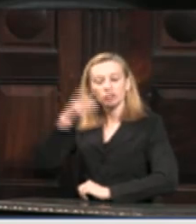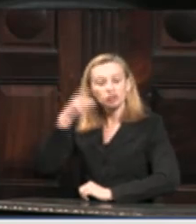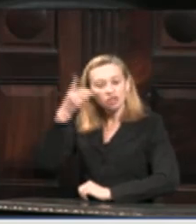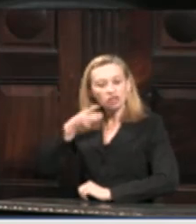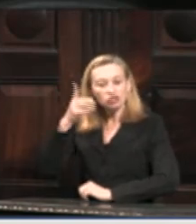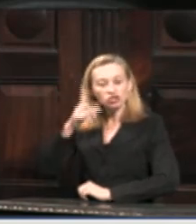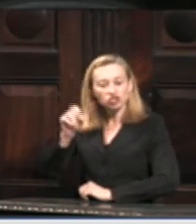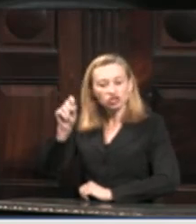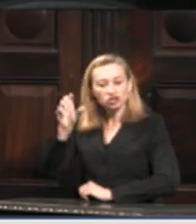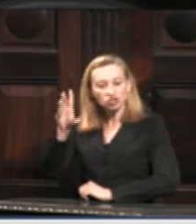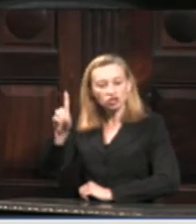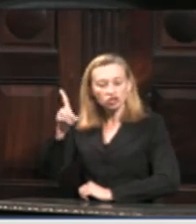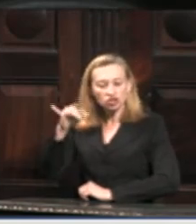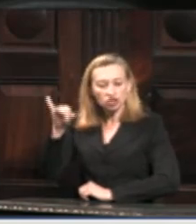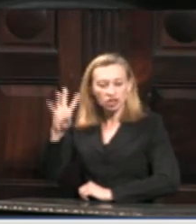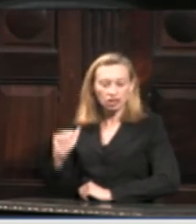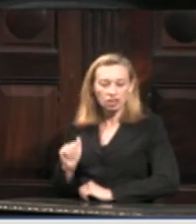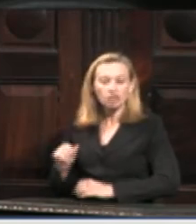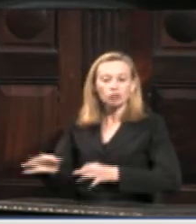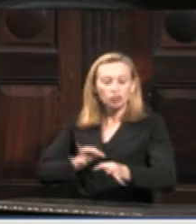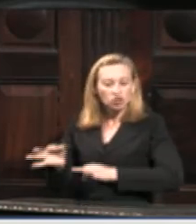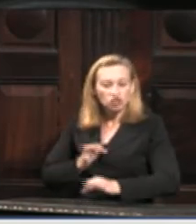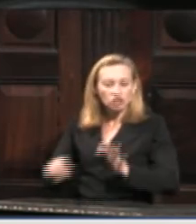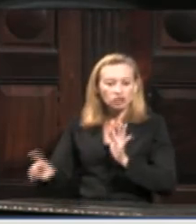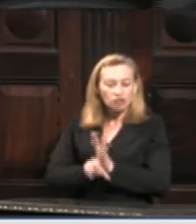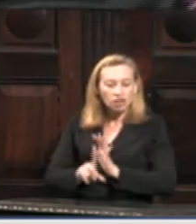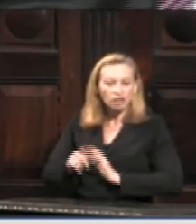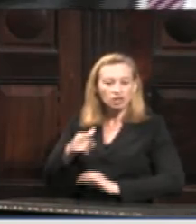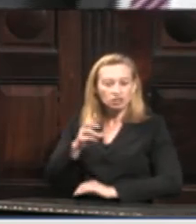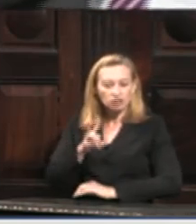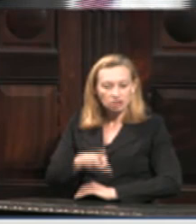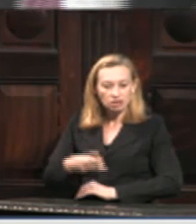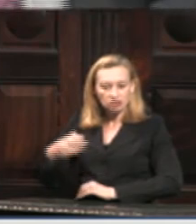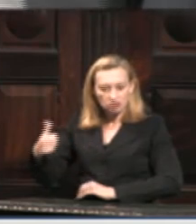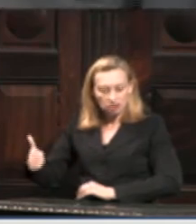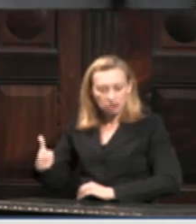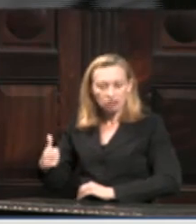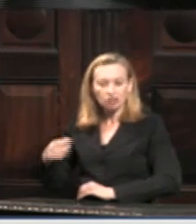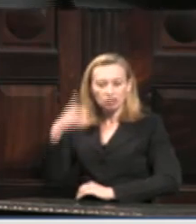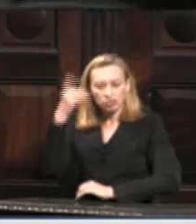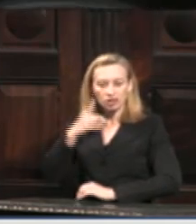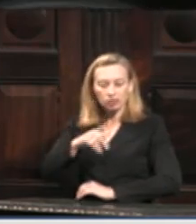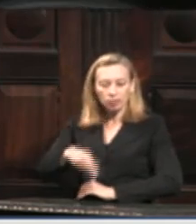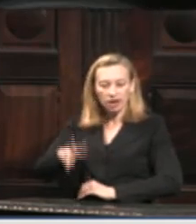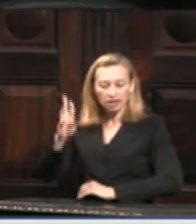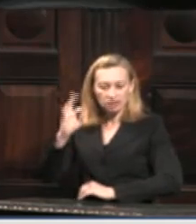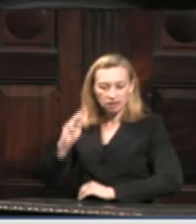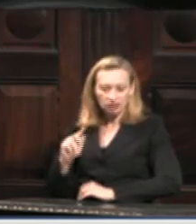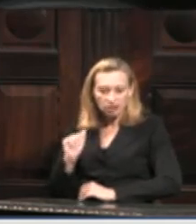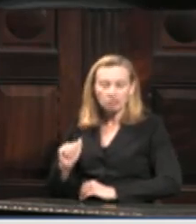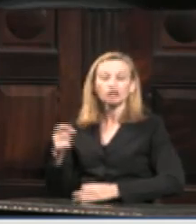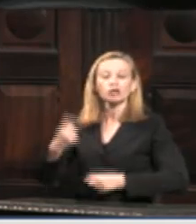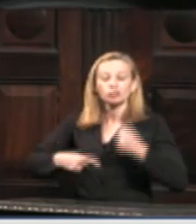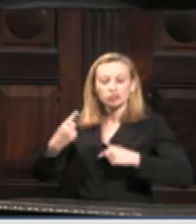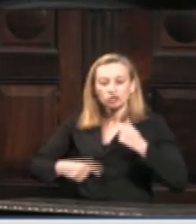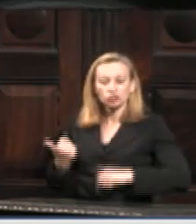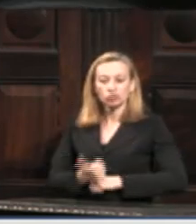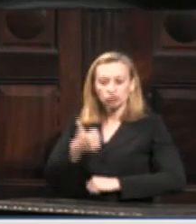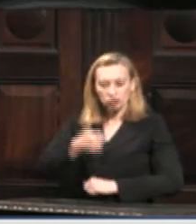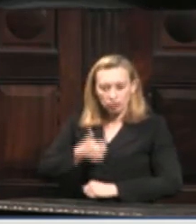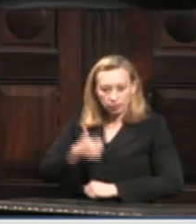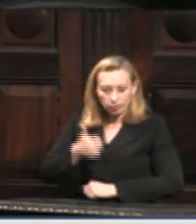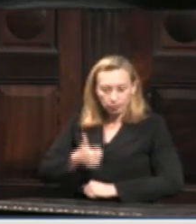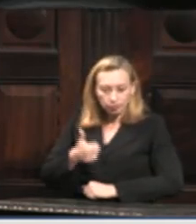lei 2.245 de 2013, de autoria do deputado Átila Nunes. Em primeira discussão, projeto de lei